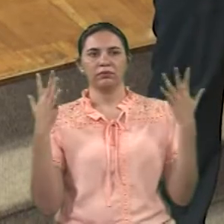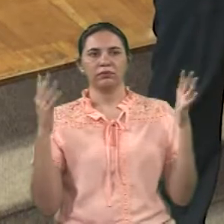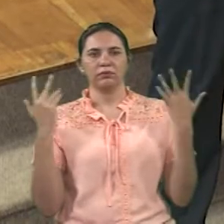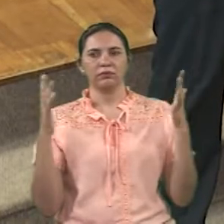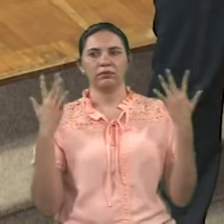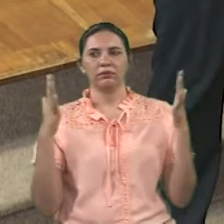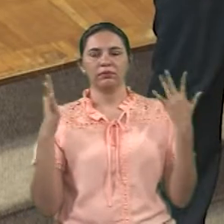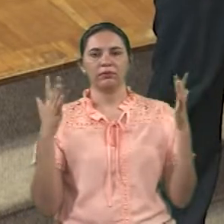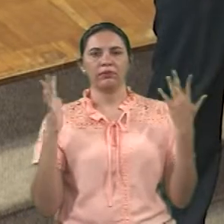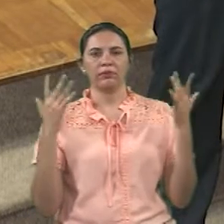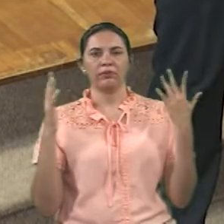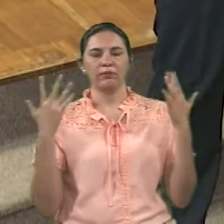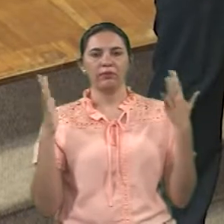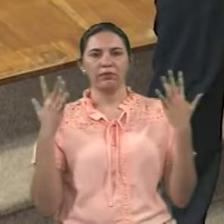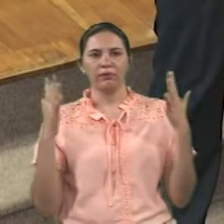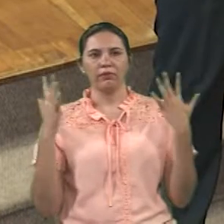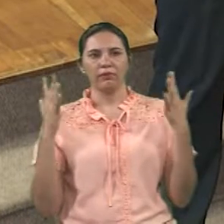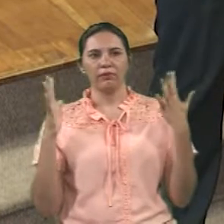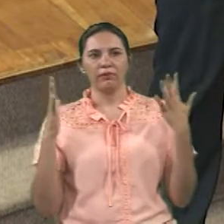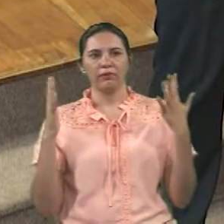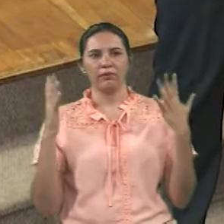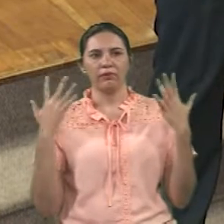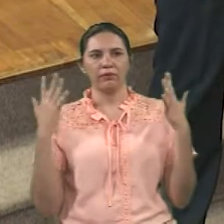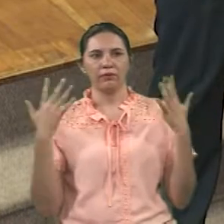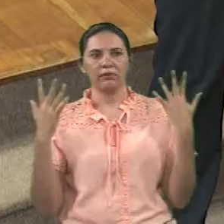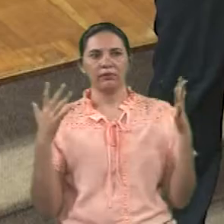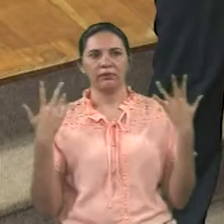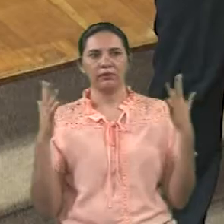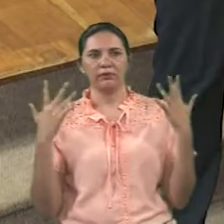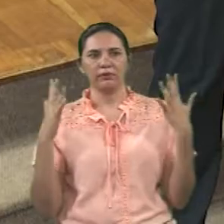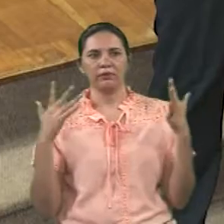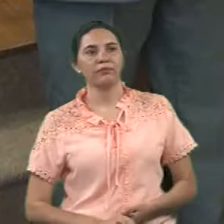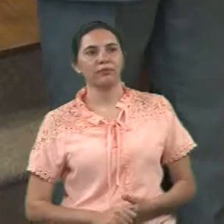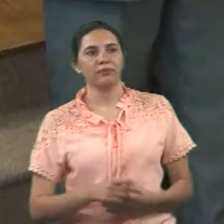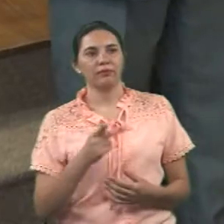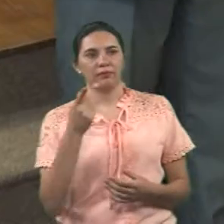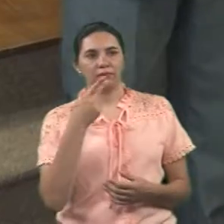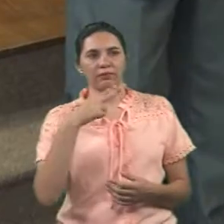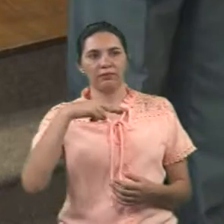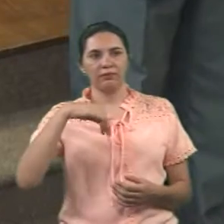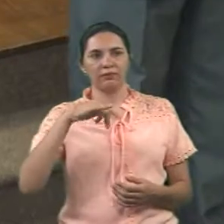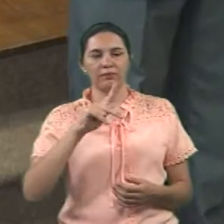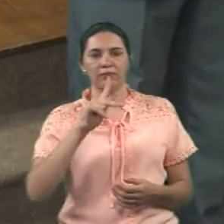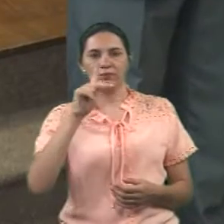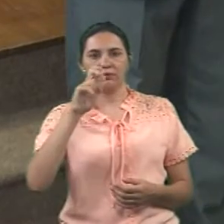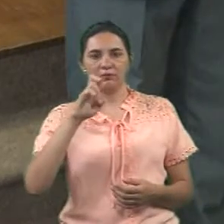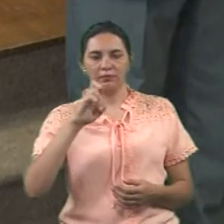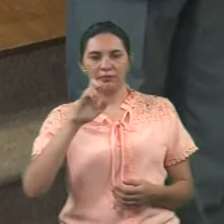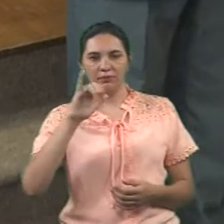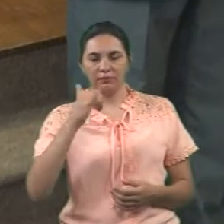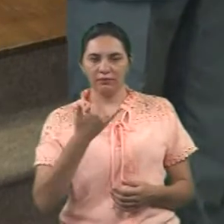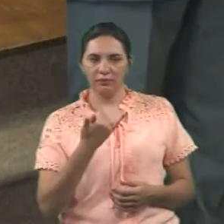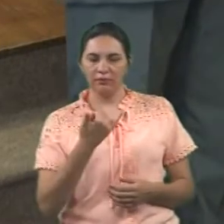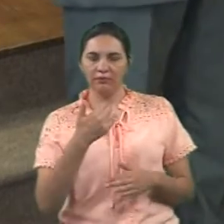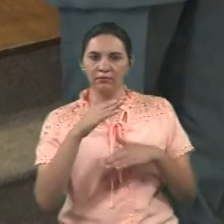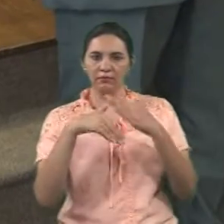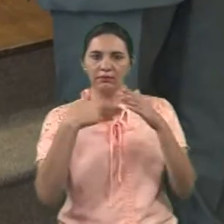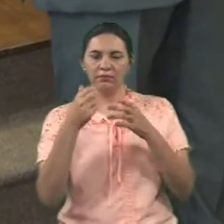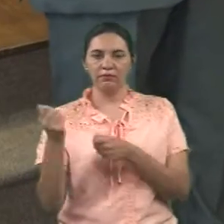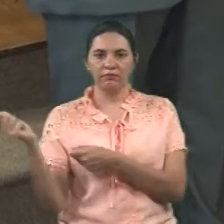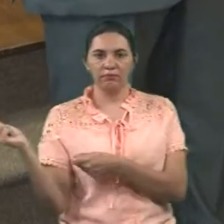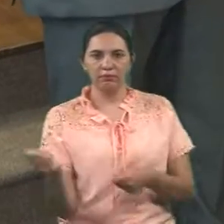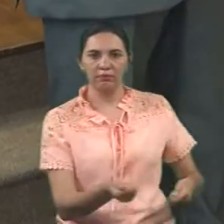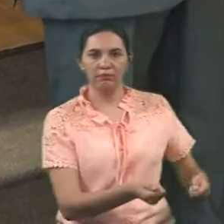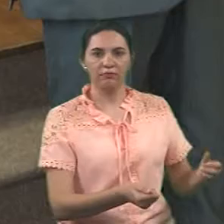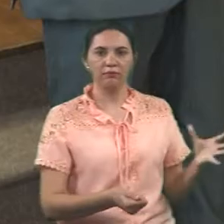representando a diretoria do Nikkey Clube Sérgio narazaki e Carlos Nakamura desenvolve o beisebol